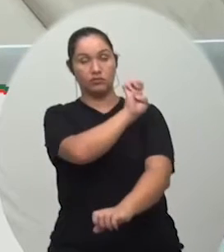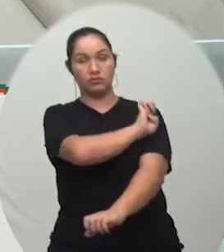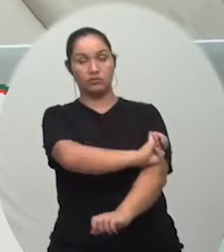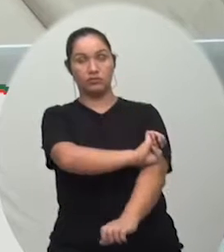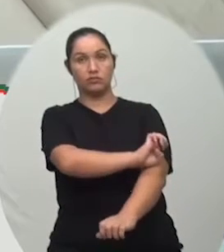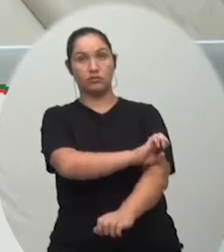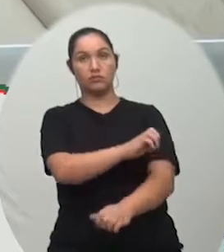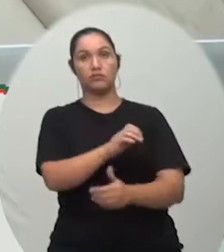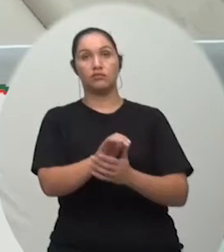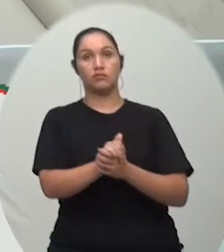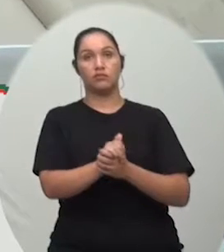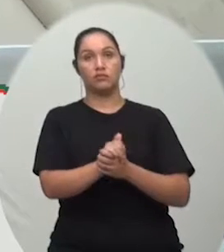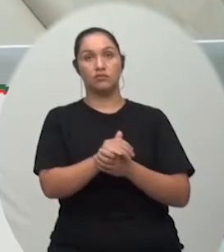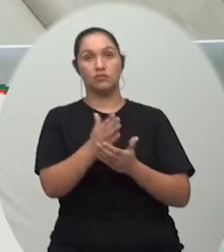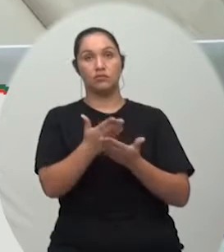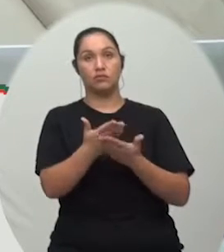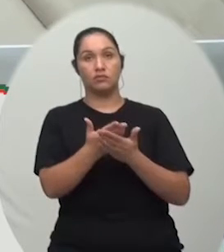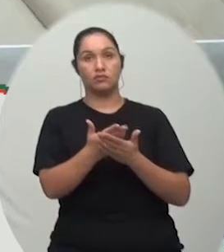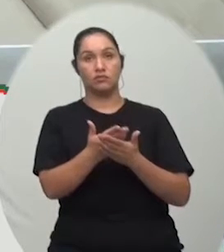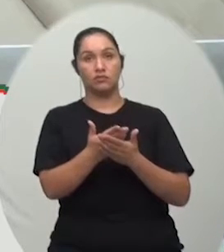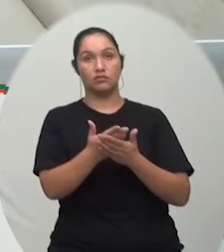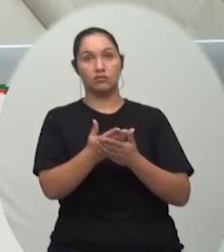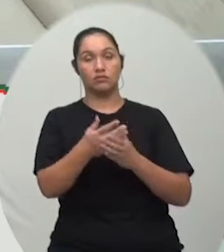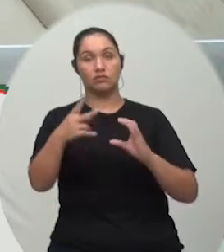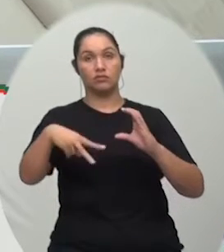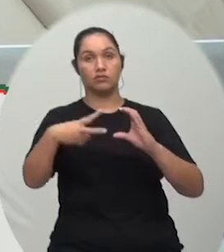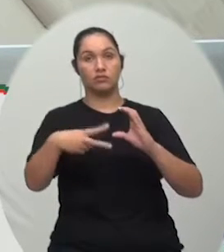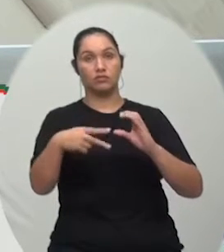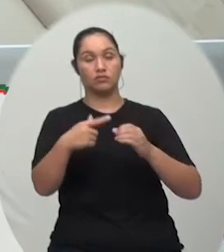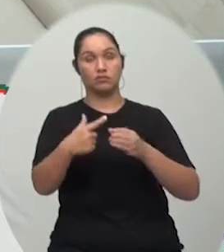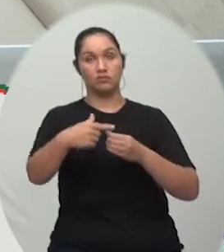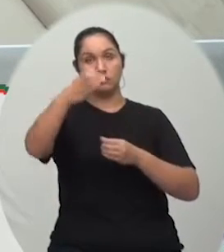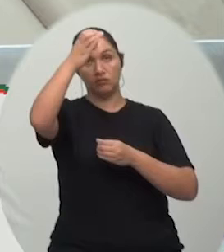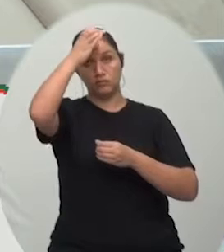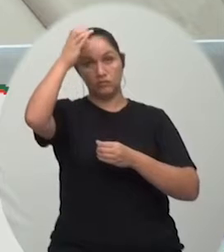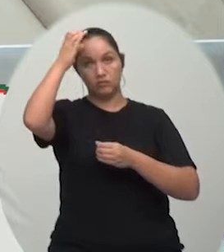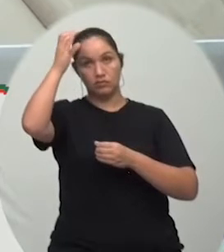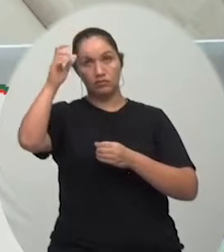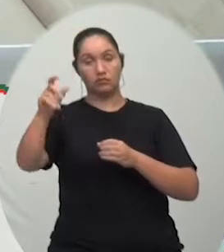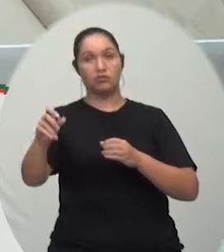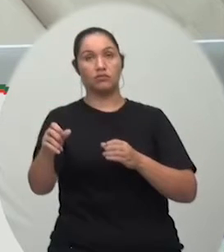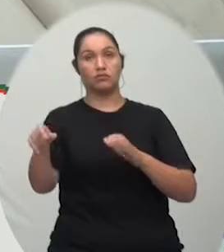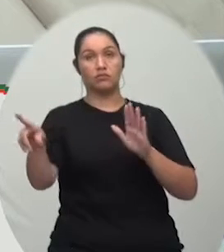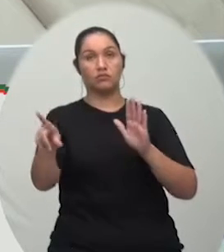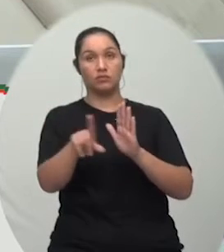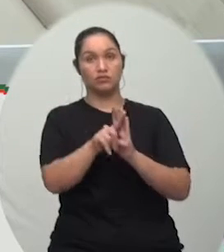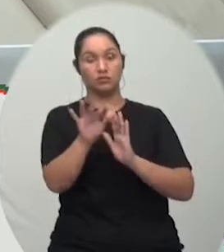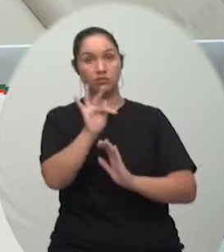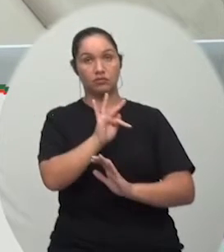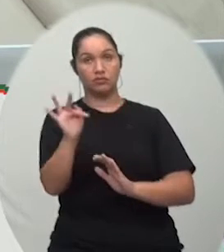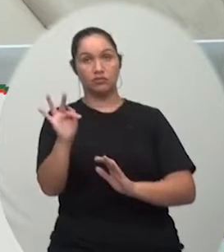estudantes da Câmara Municipal de Criciúma, da forma de lei federal